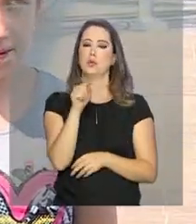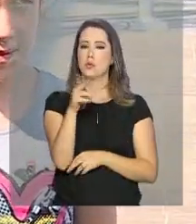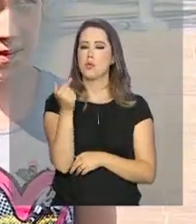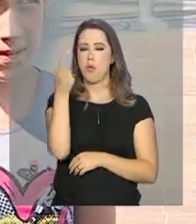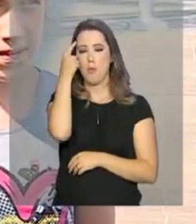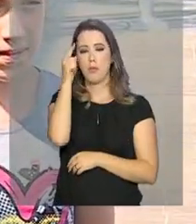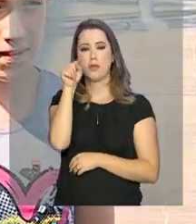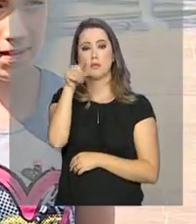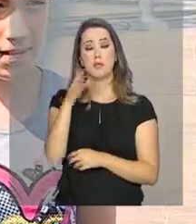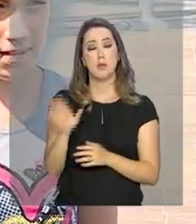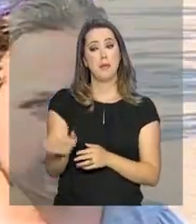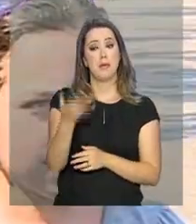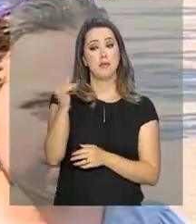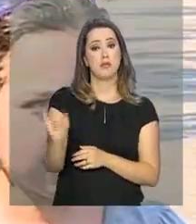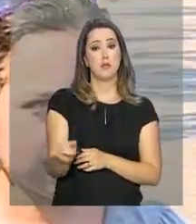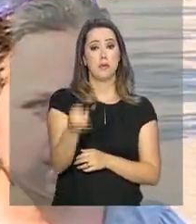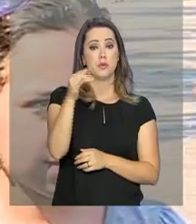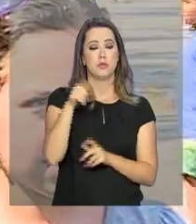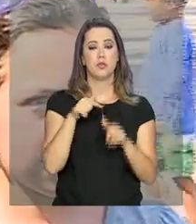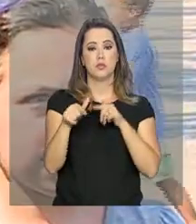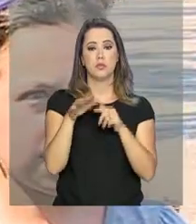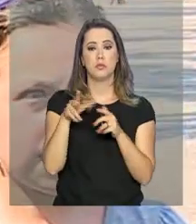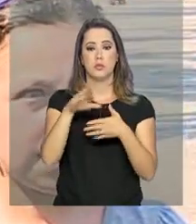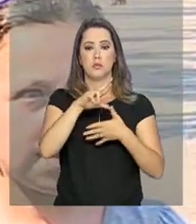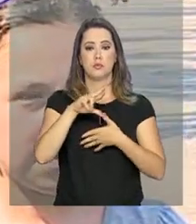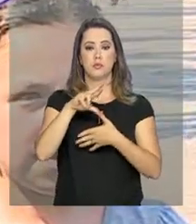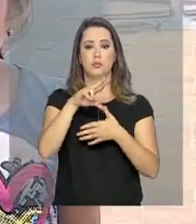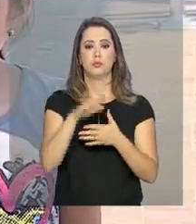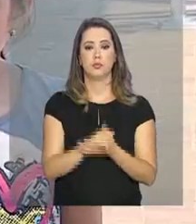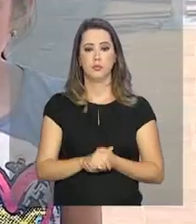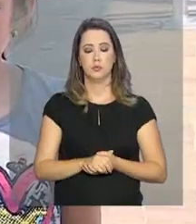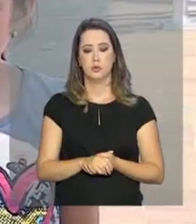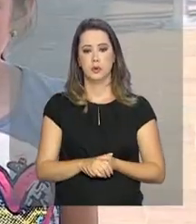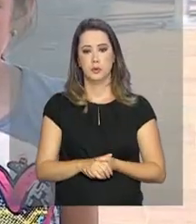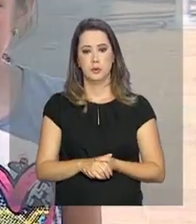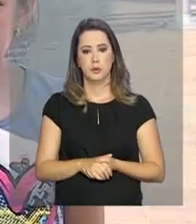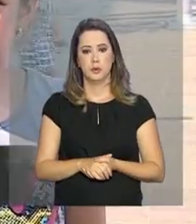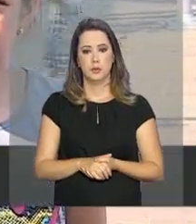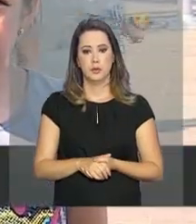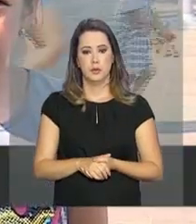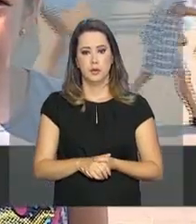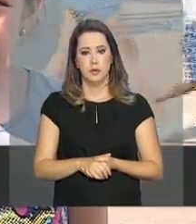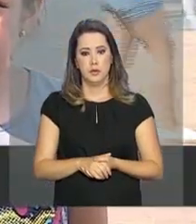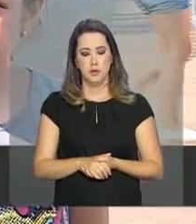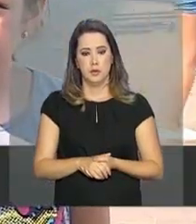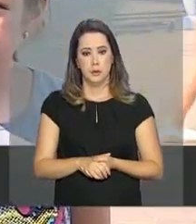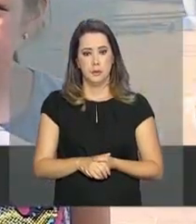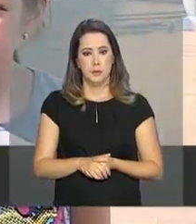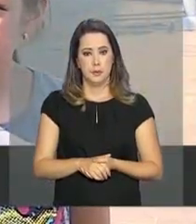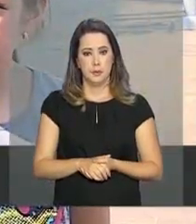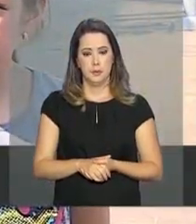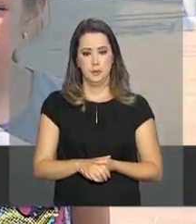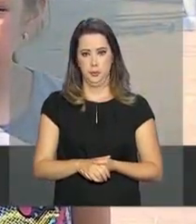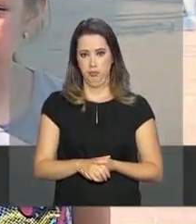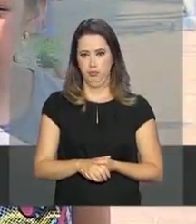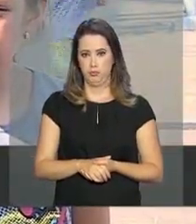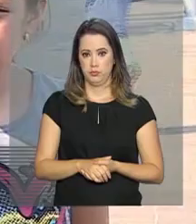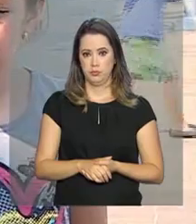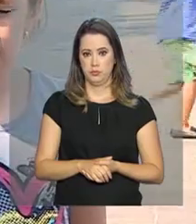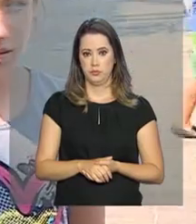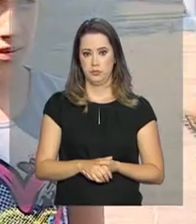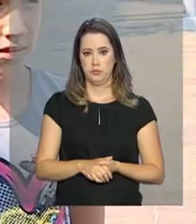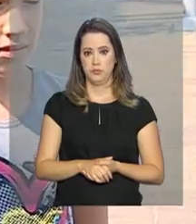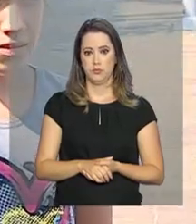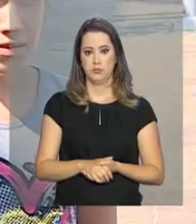oportunidades de emprego para todos os latino-americanos que o quê as relações essas convênios